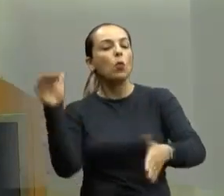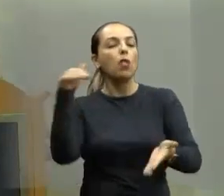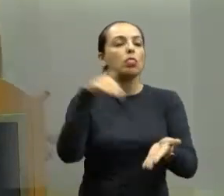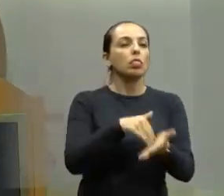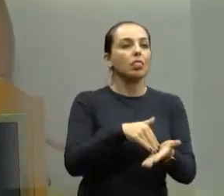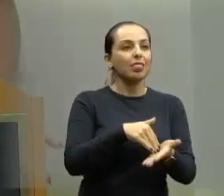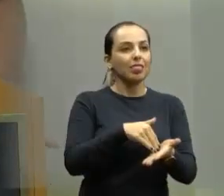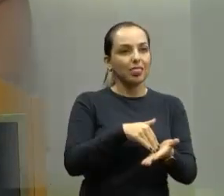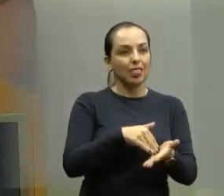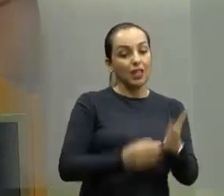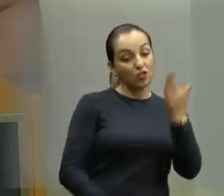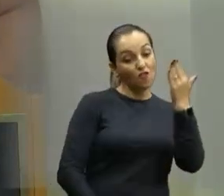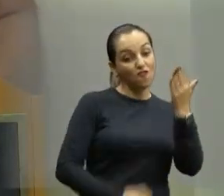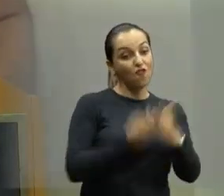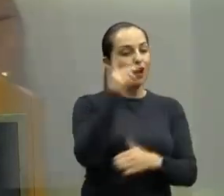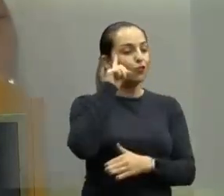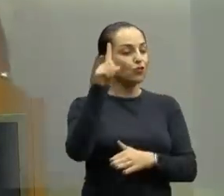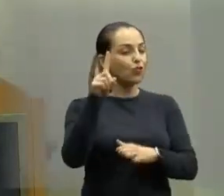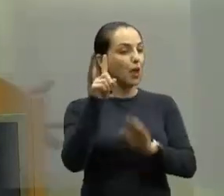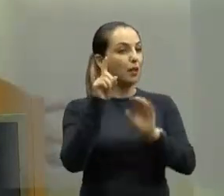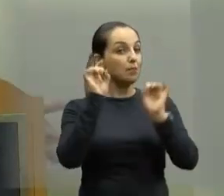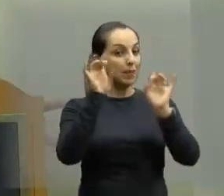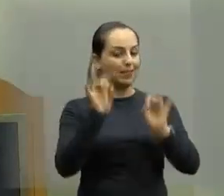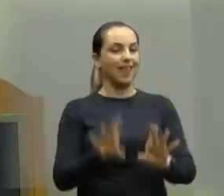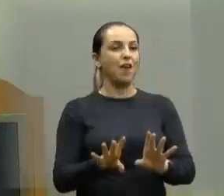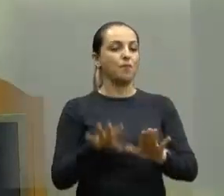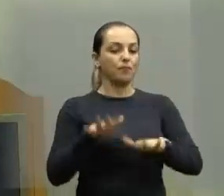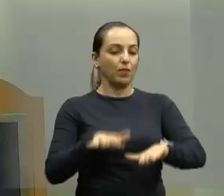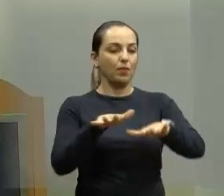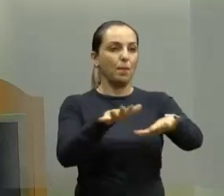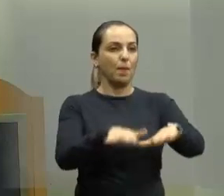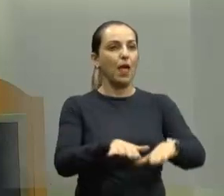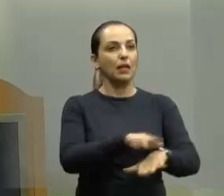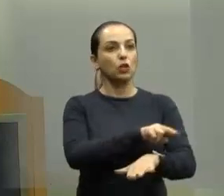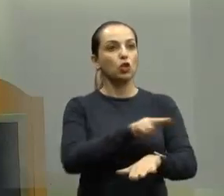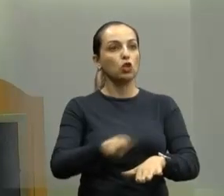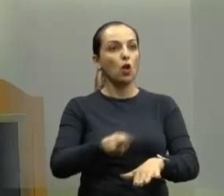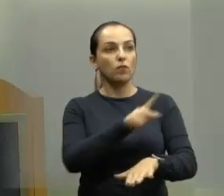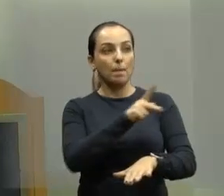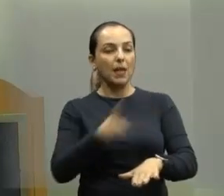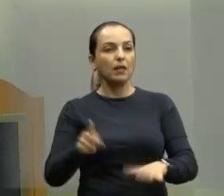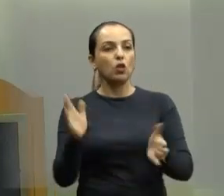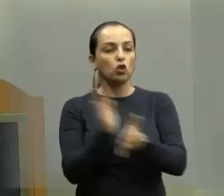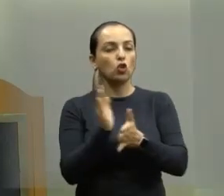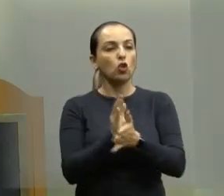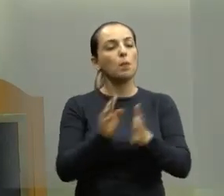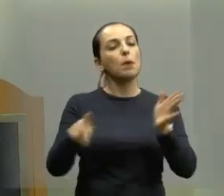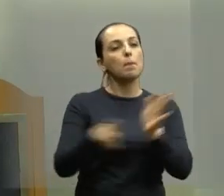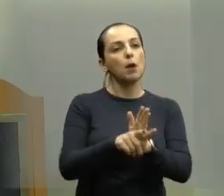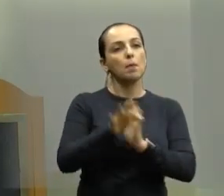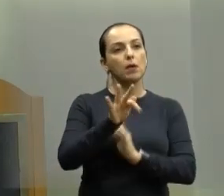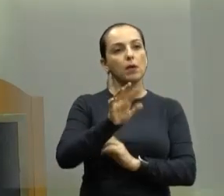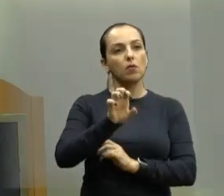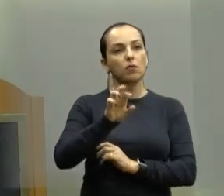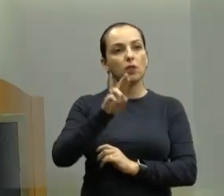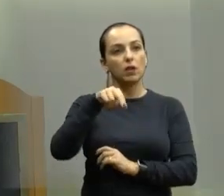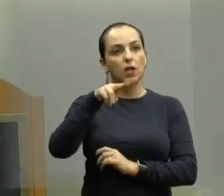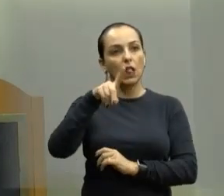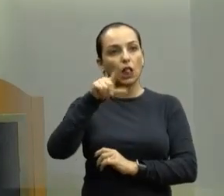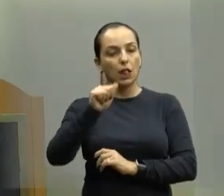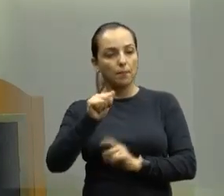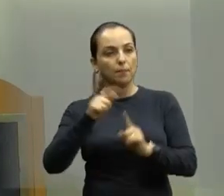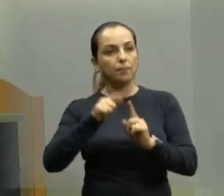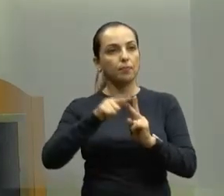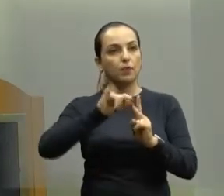na executabilidade no dia da parada e aí nome da nossa presidenta do coletivo mais plural a Fernanda a